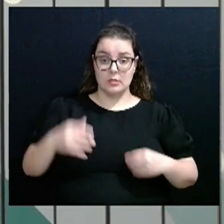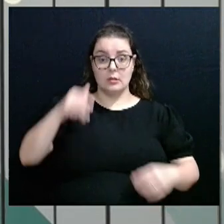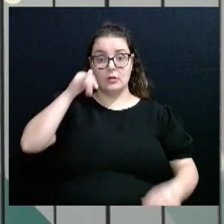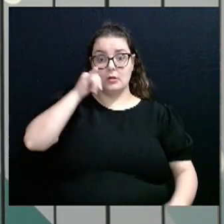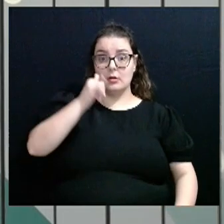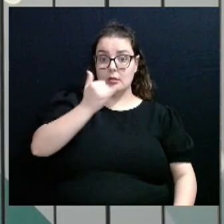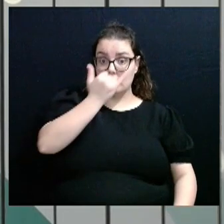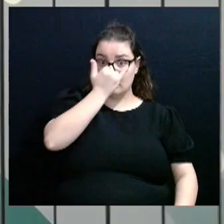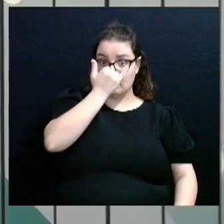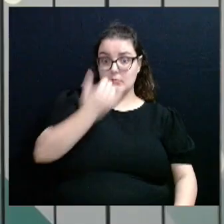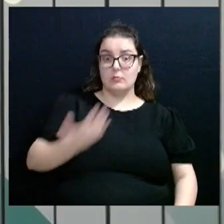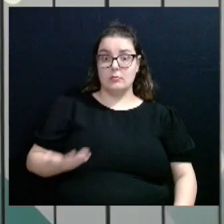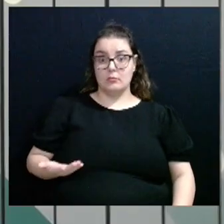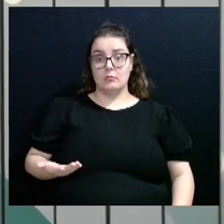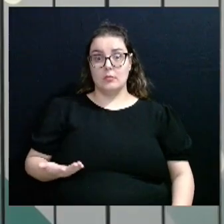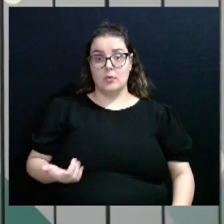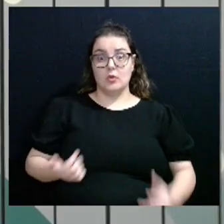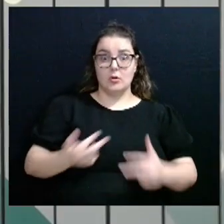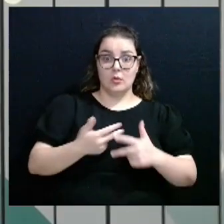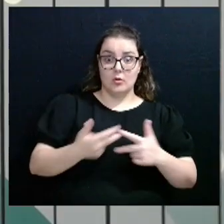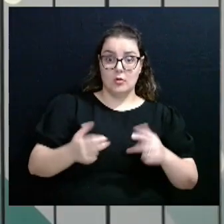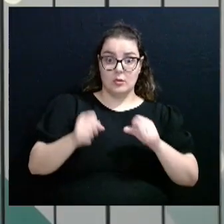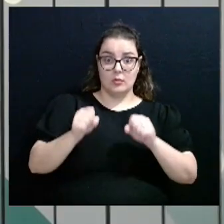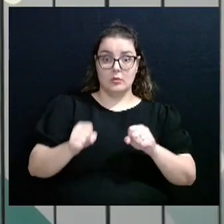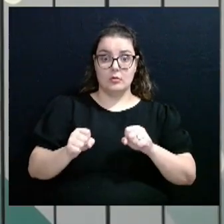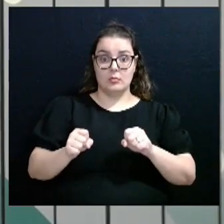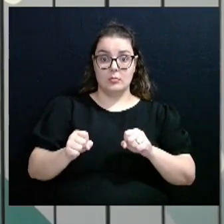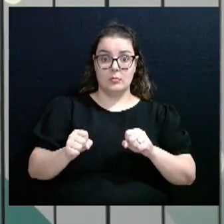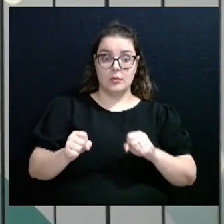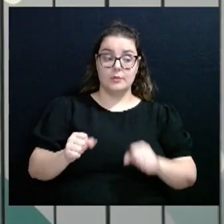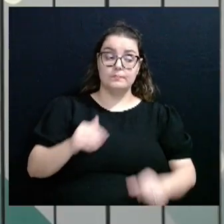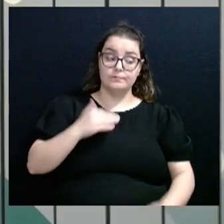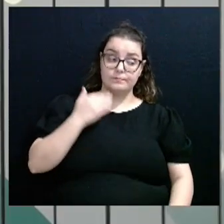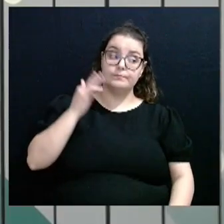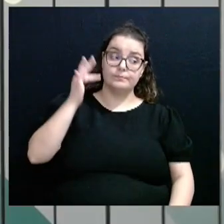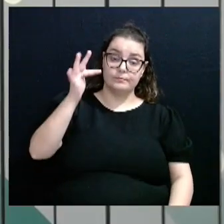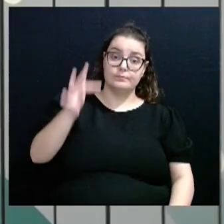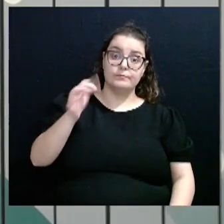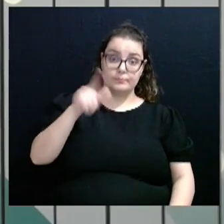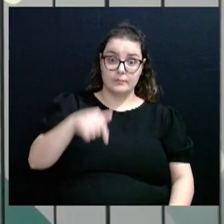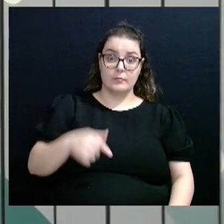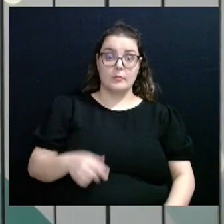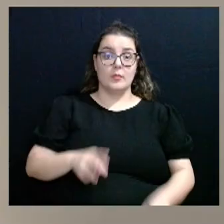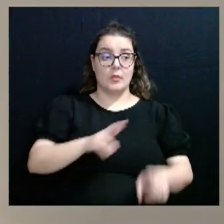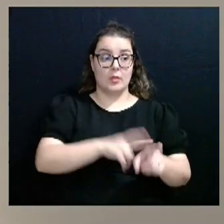algo que pode, infelizmente, ceifar a sua vida lá na frente, que é o câncer de próstata?